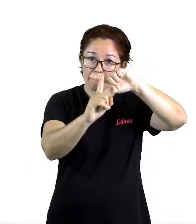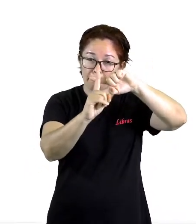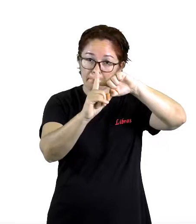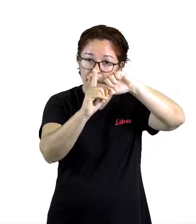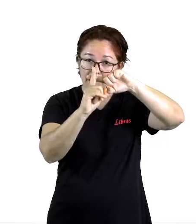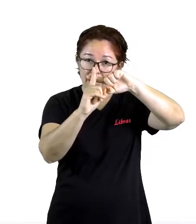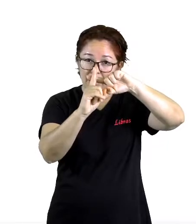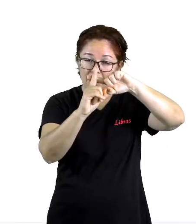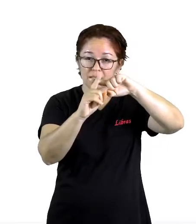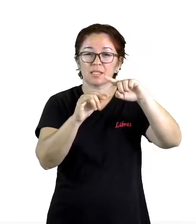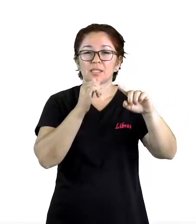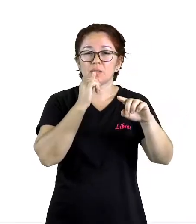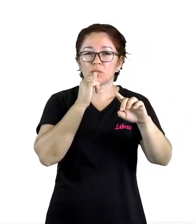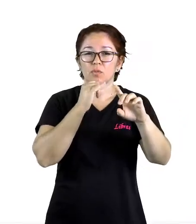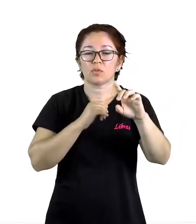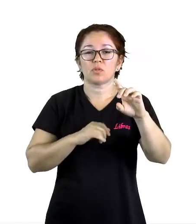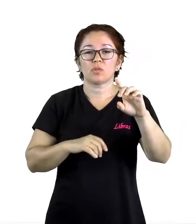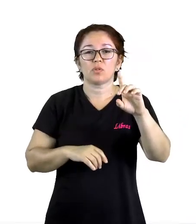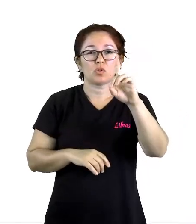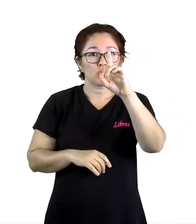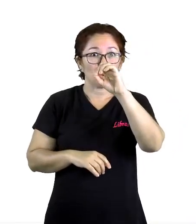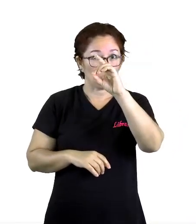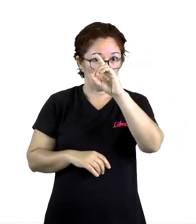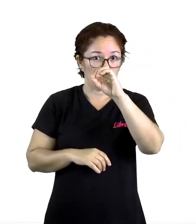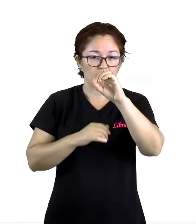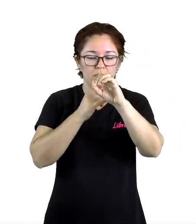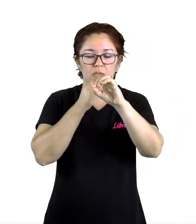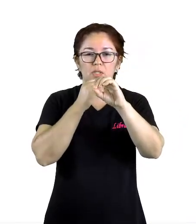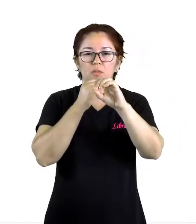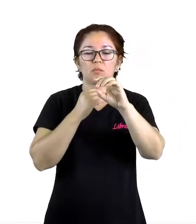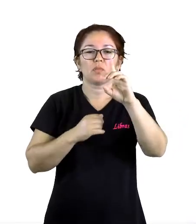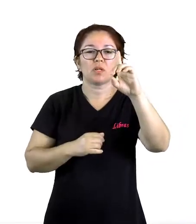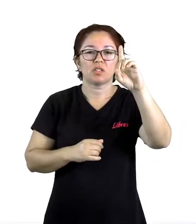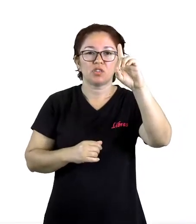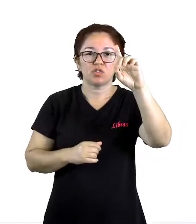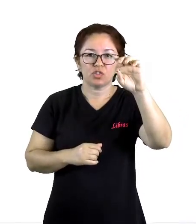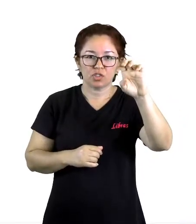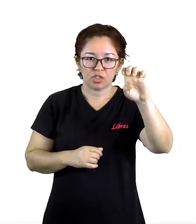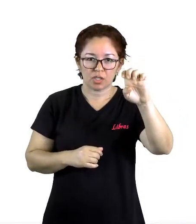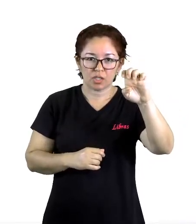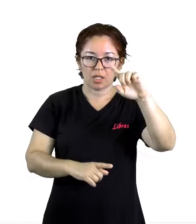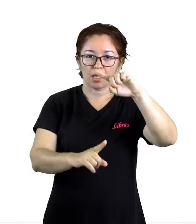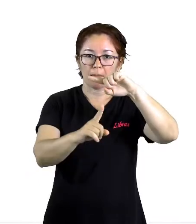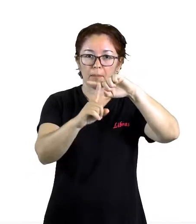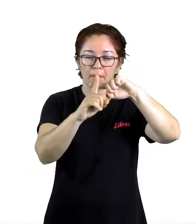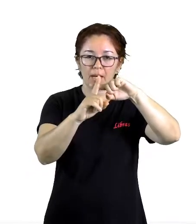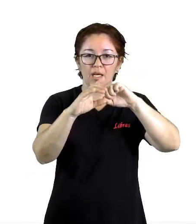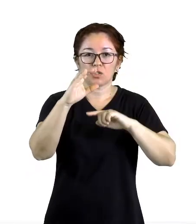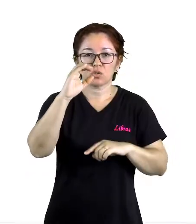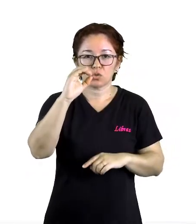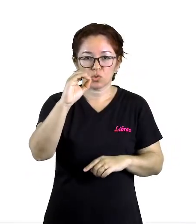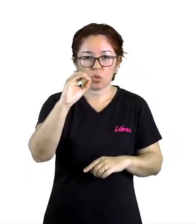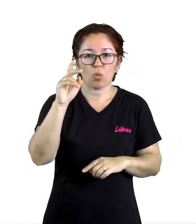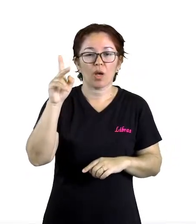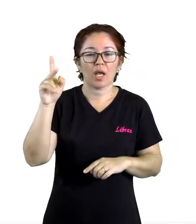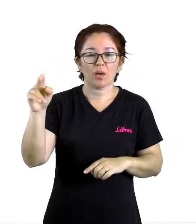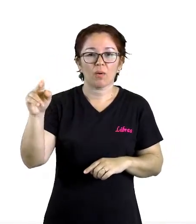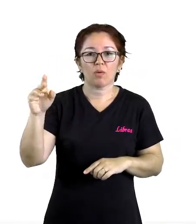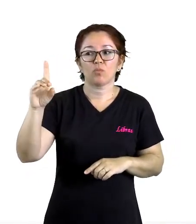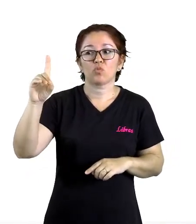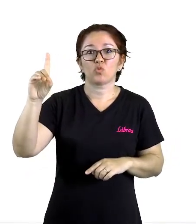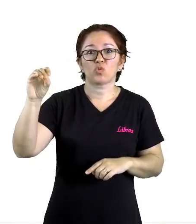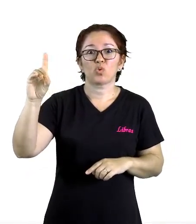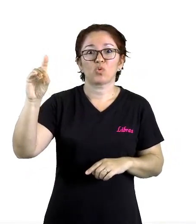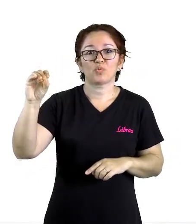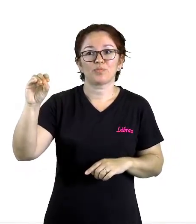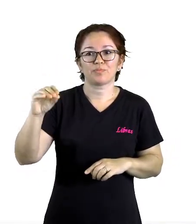sumiu, ficou só o de e o o. Para fazer o do, a preposição do. Dum é